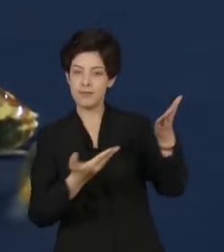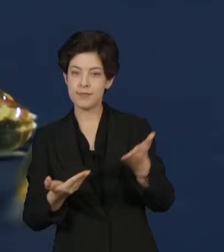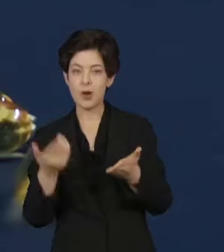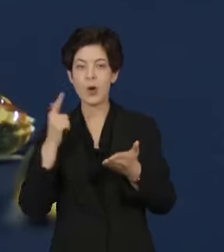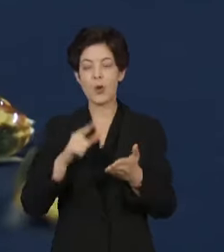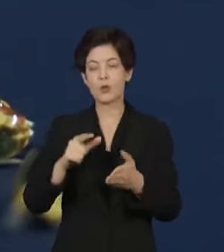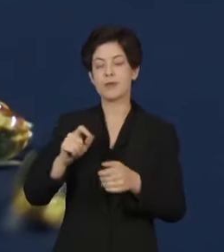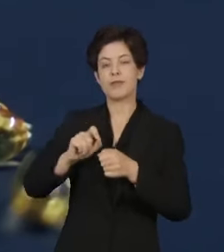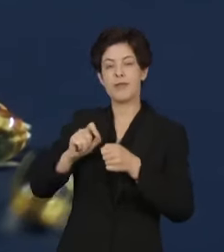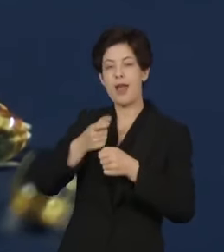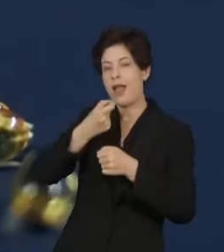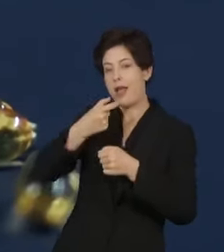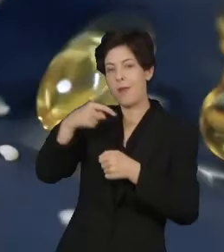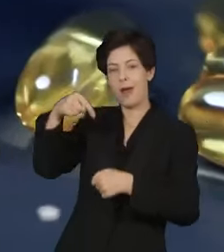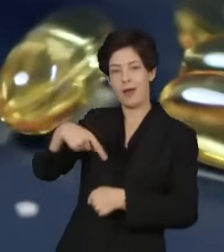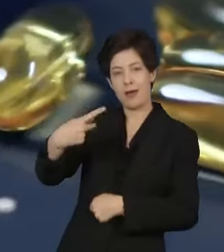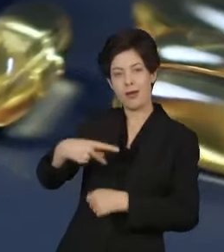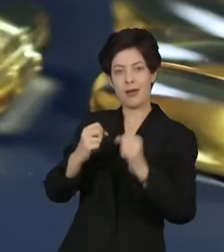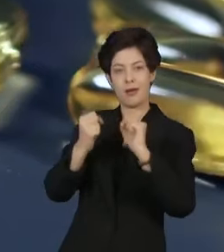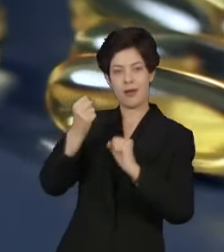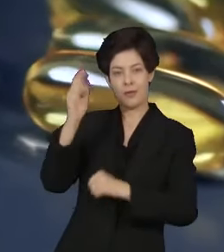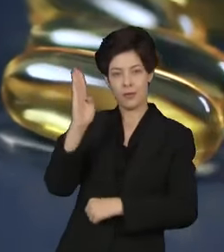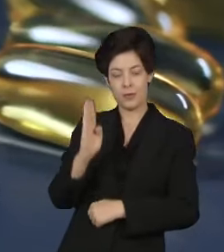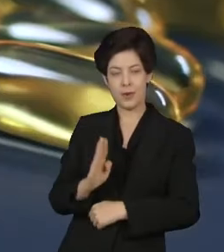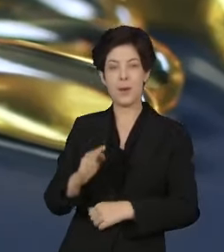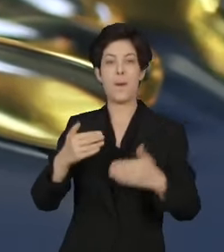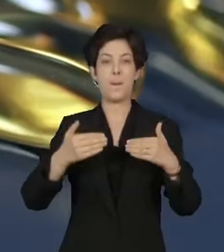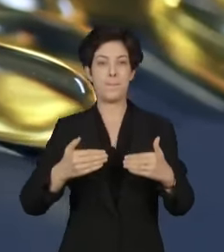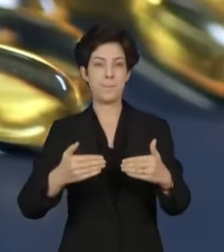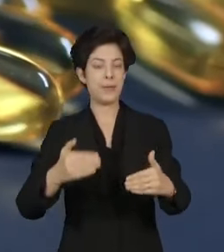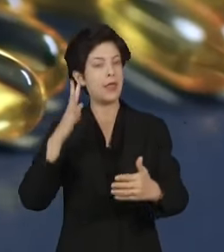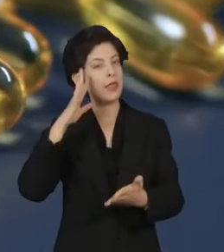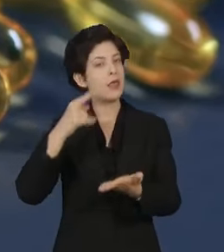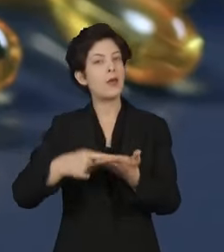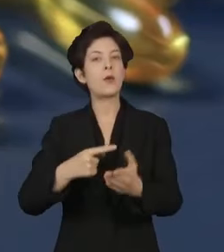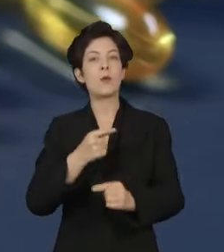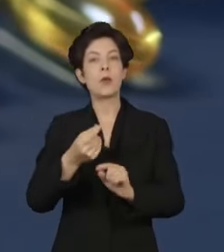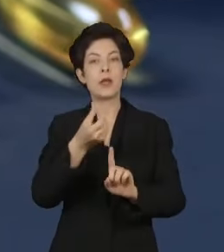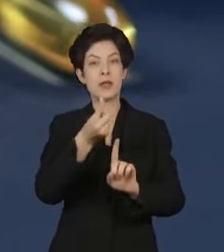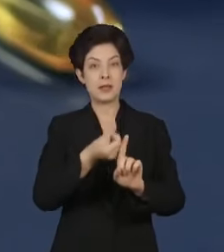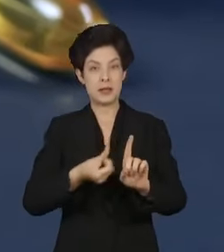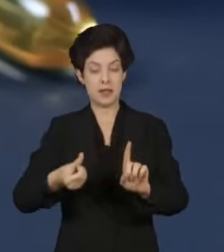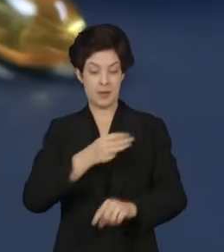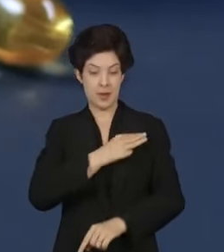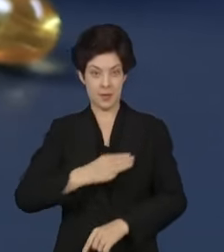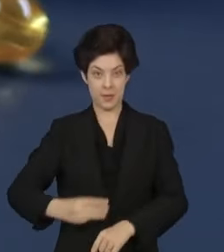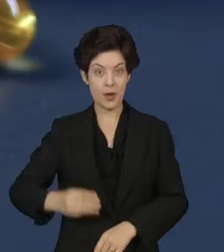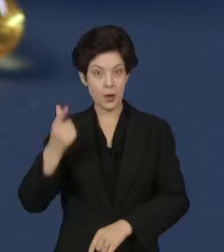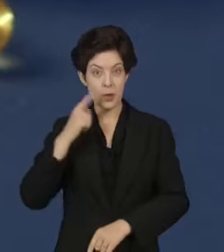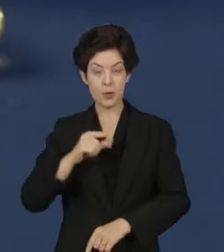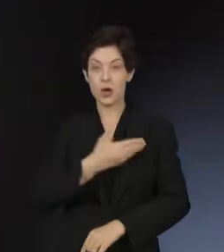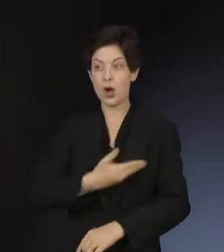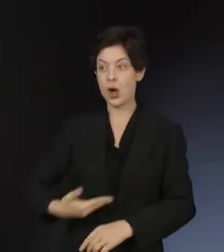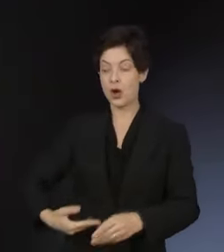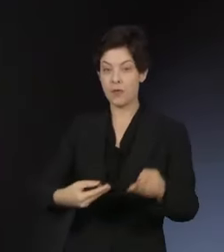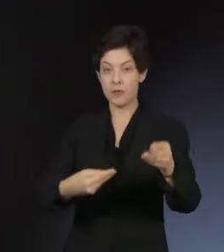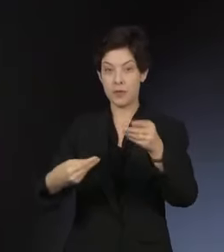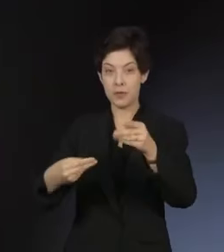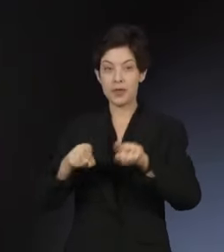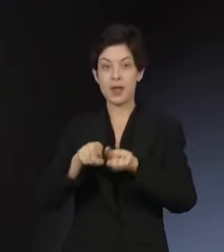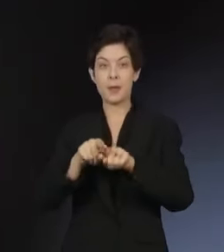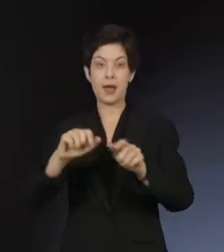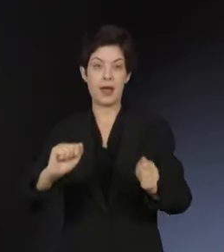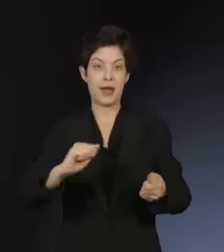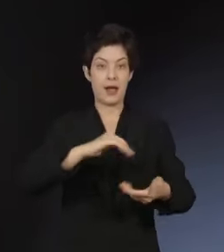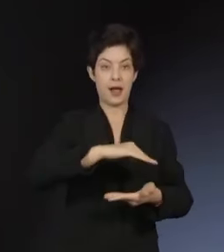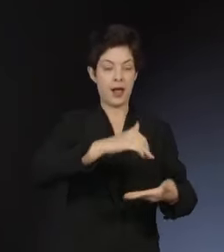produzir remédios os ministros decidiram dar se meses para que a união e a Agência Nacional de